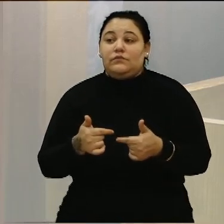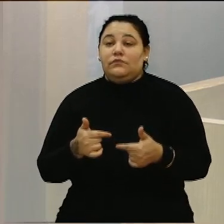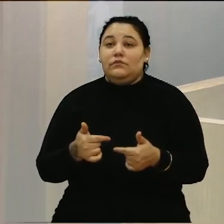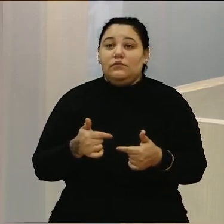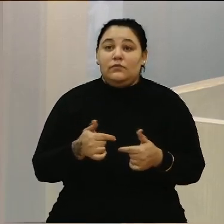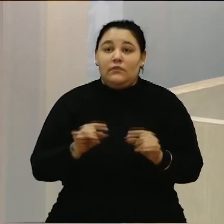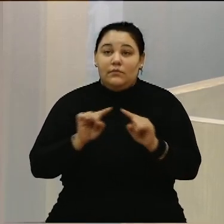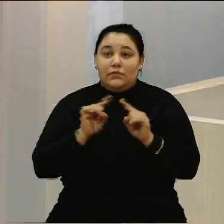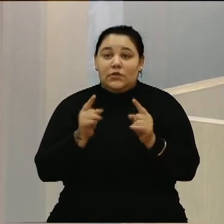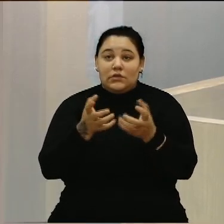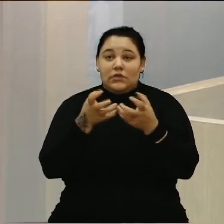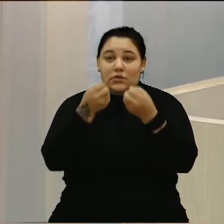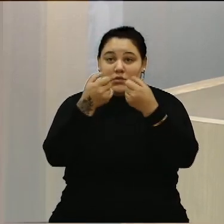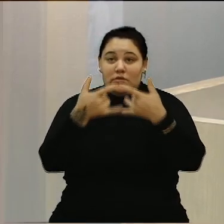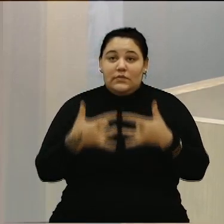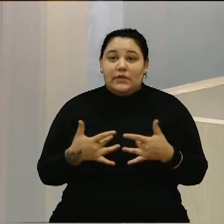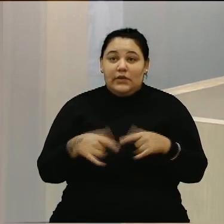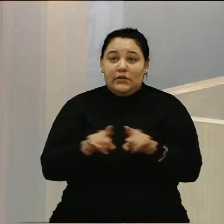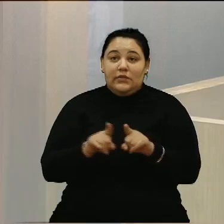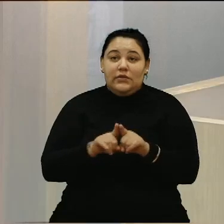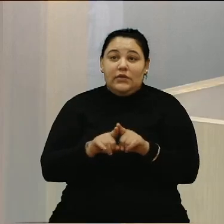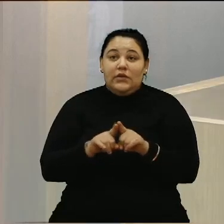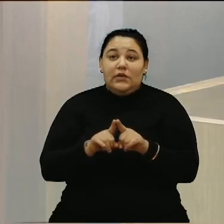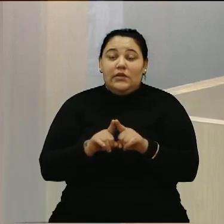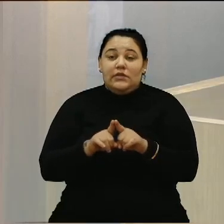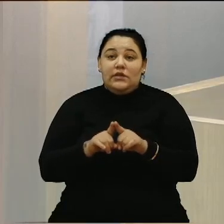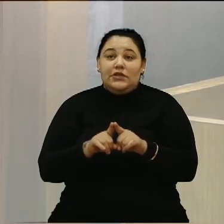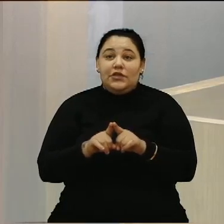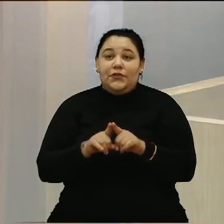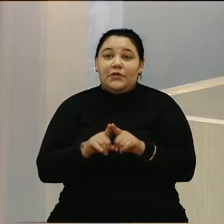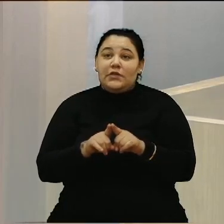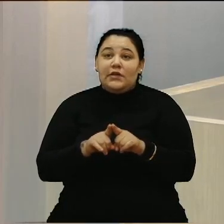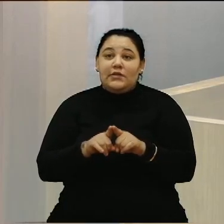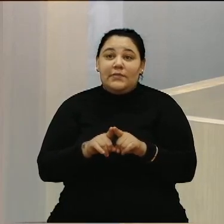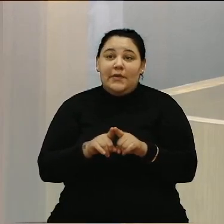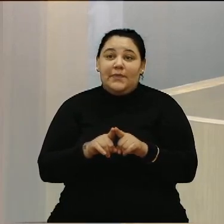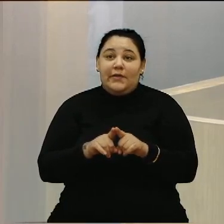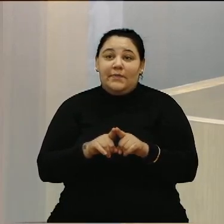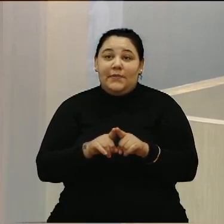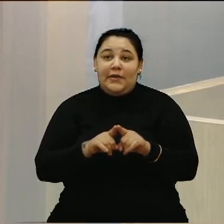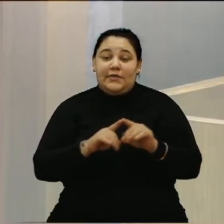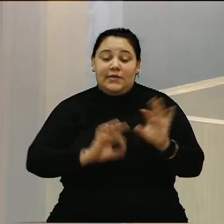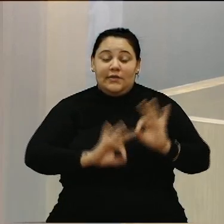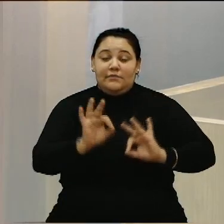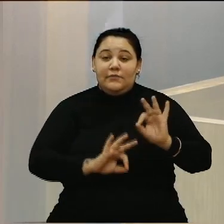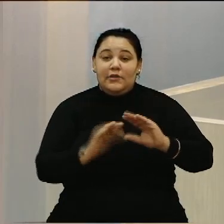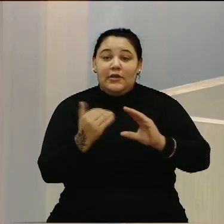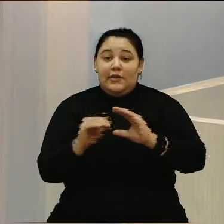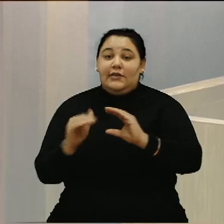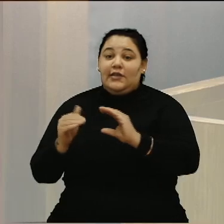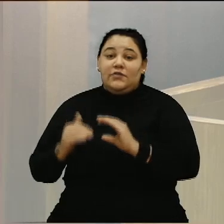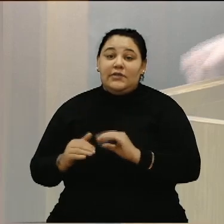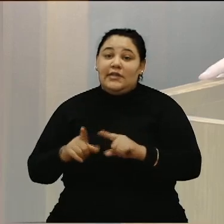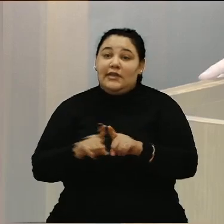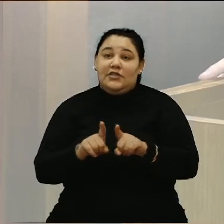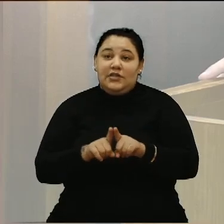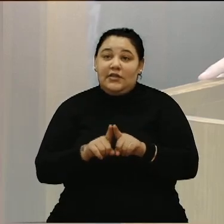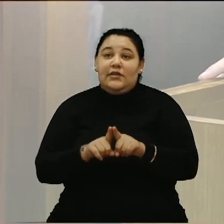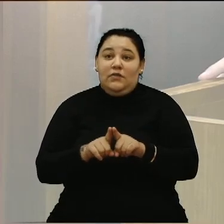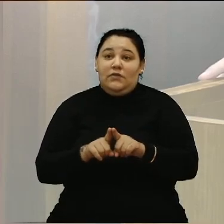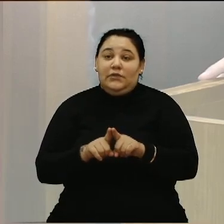destacar alguns projetos, aqui 2 projetos que foram encaminhados pelo